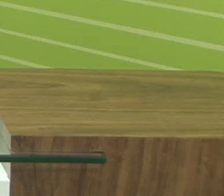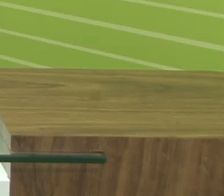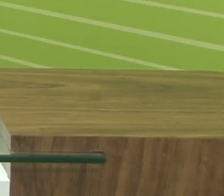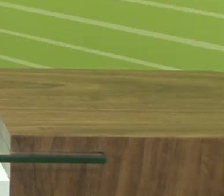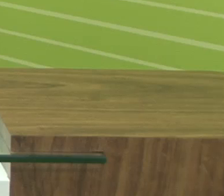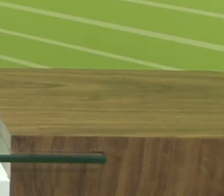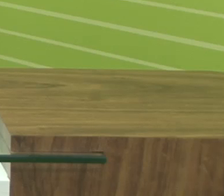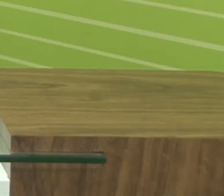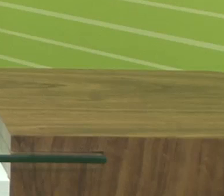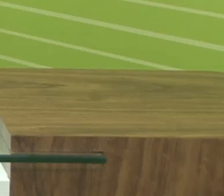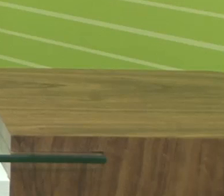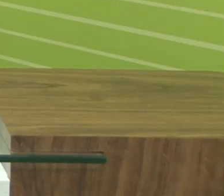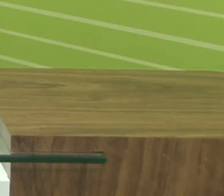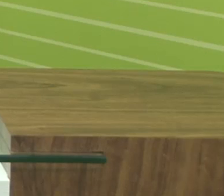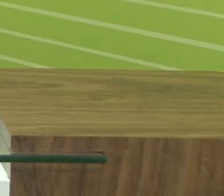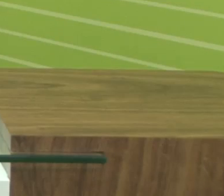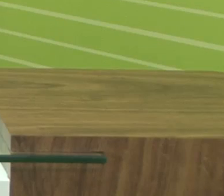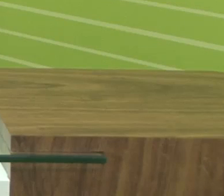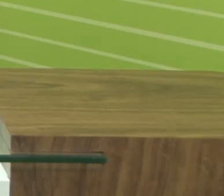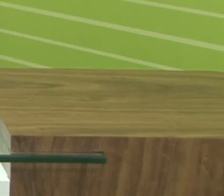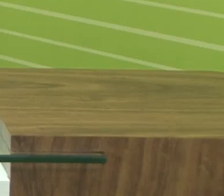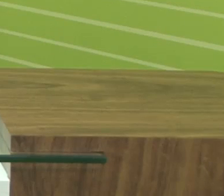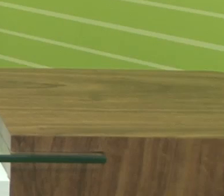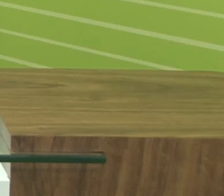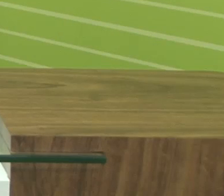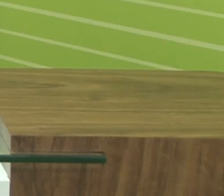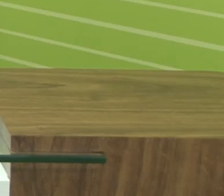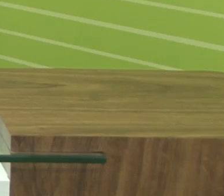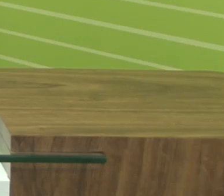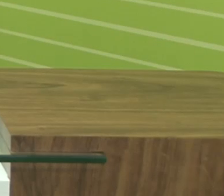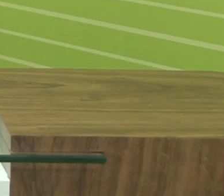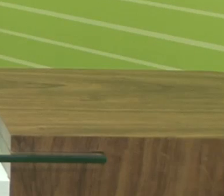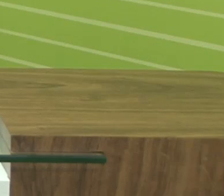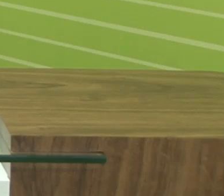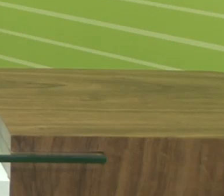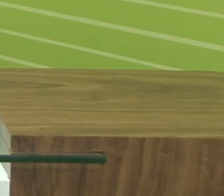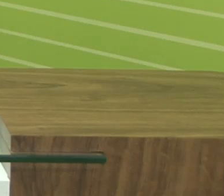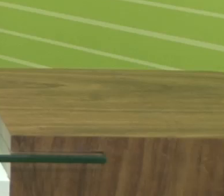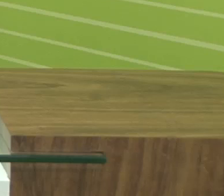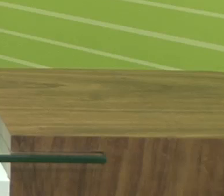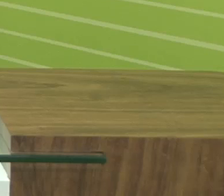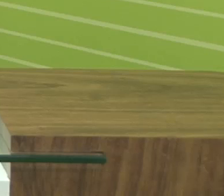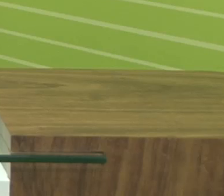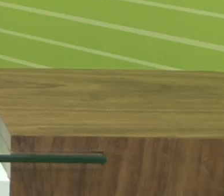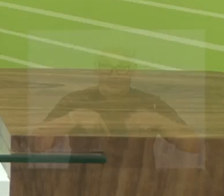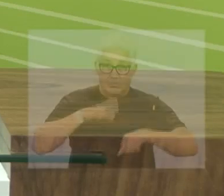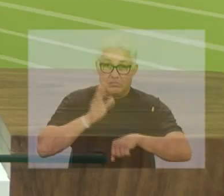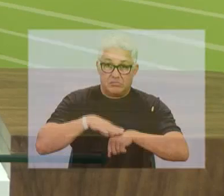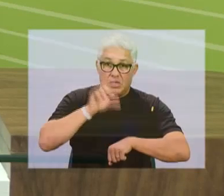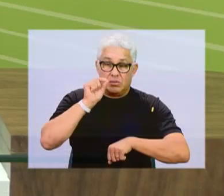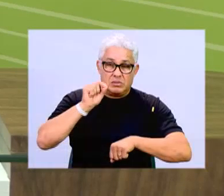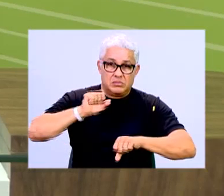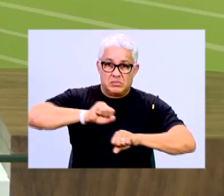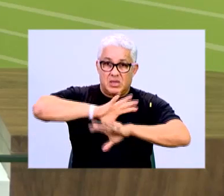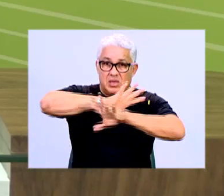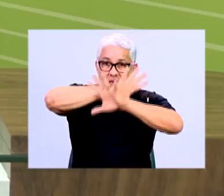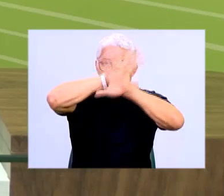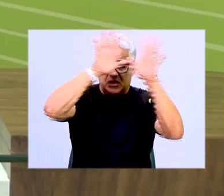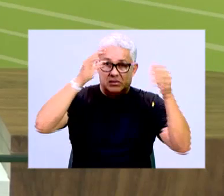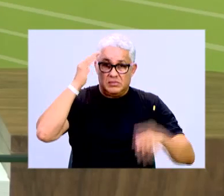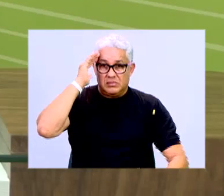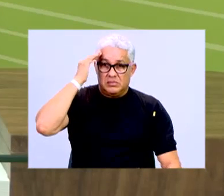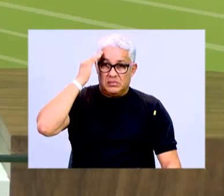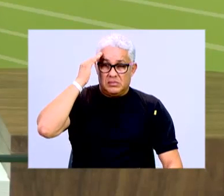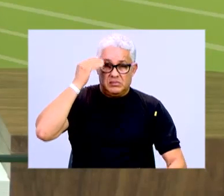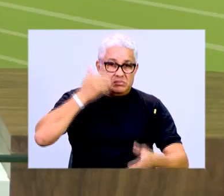cada tipo de requisito daquele, né? Então, e isso deixa o projeto mais claro, deixa o projeto entendido